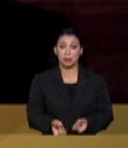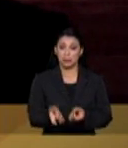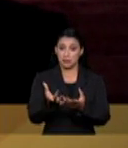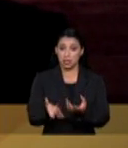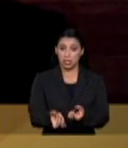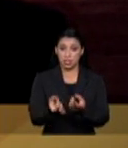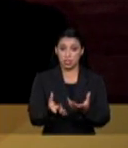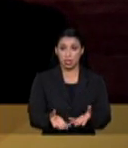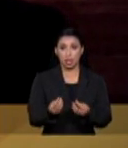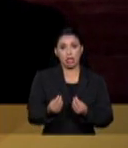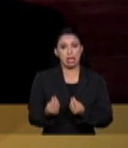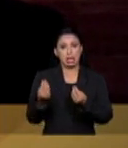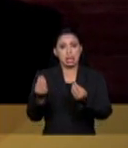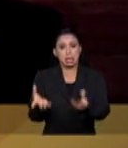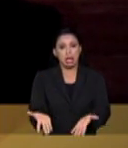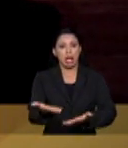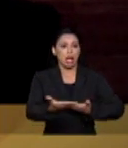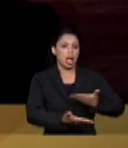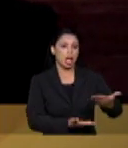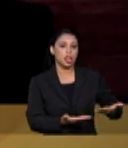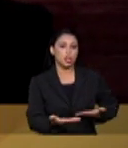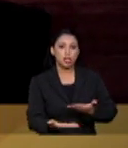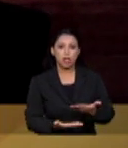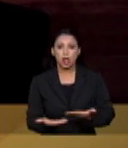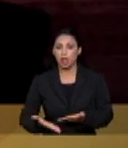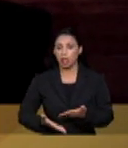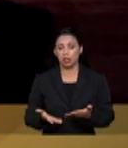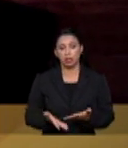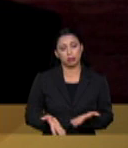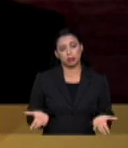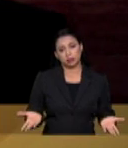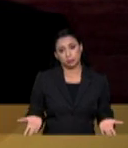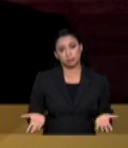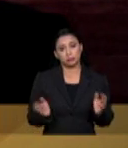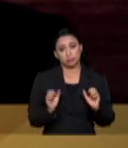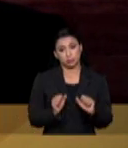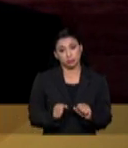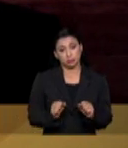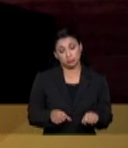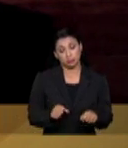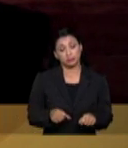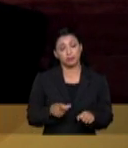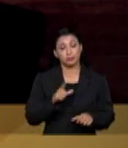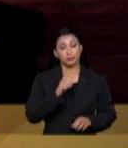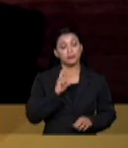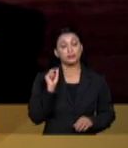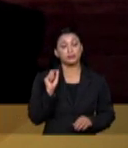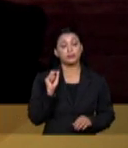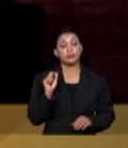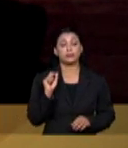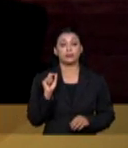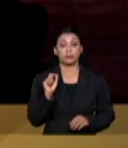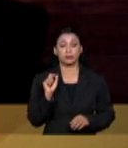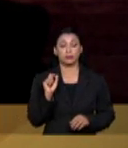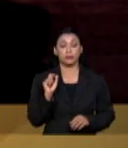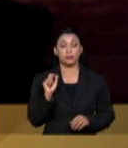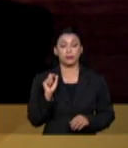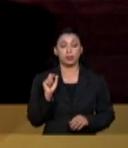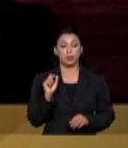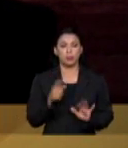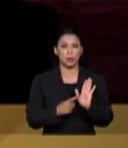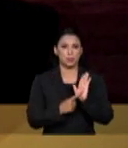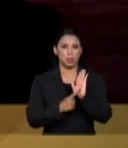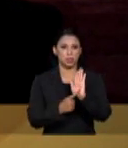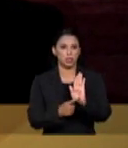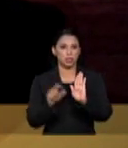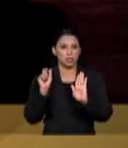venda doação permuta e assim por diante devidamente funcionalizar como um